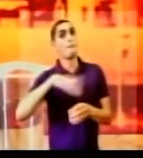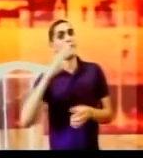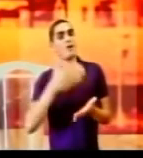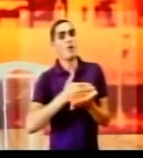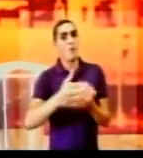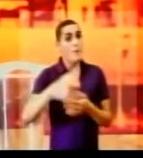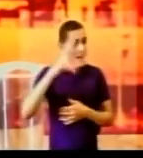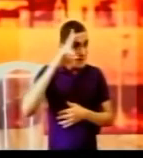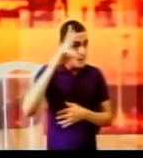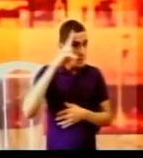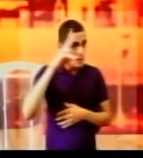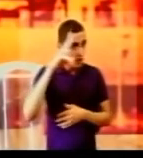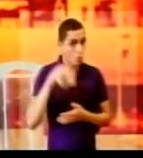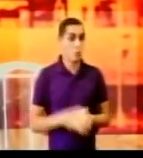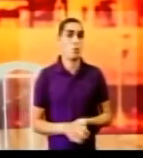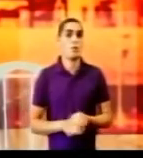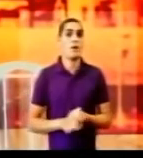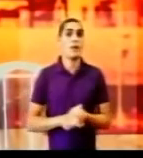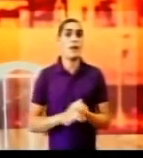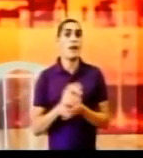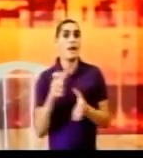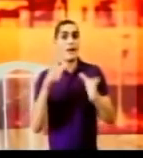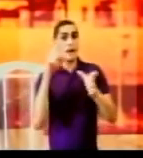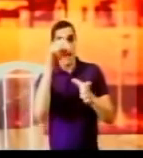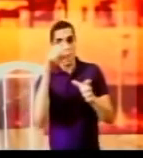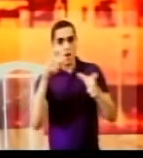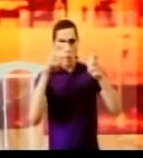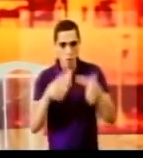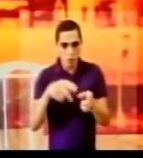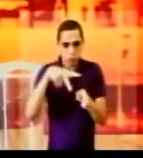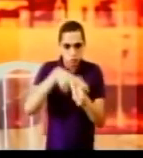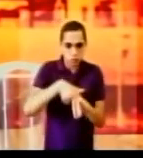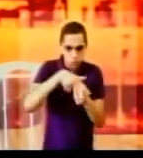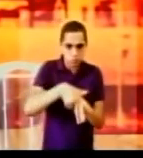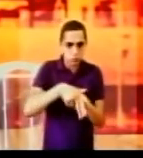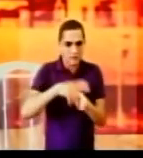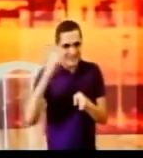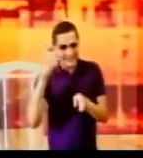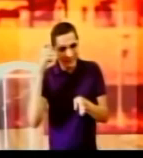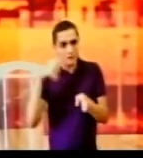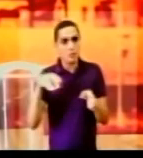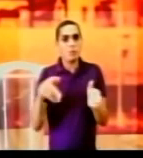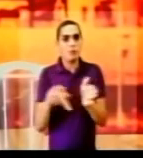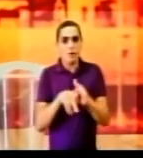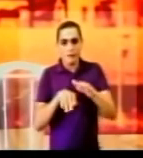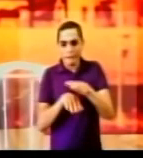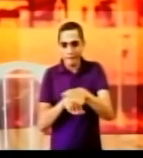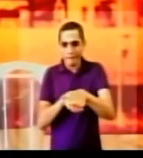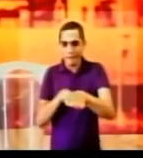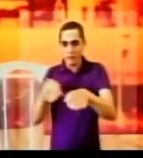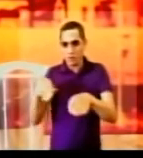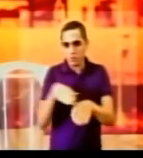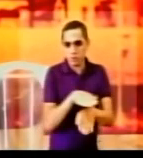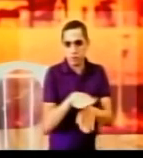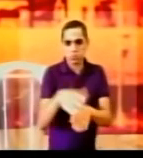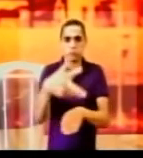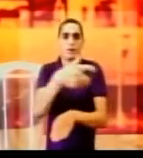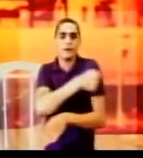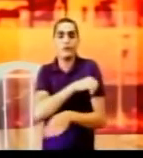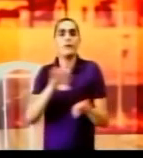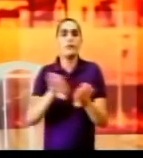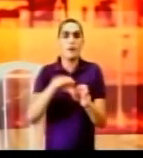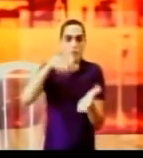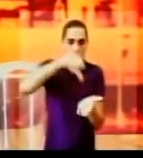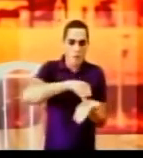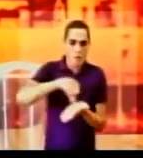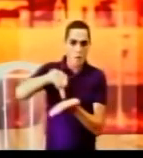começa na segunda-feira no recinto de exposições em sistema drive-thru e também nas unidades de saúde.